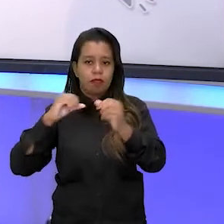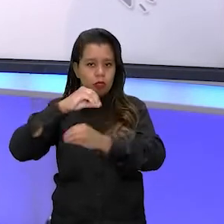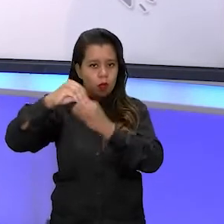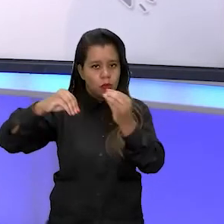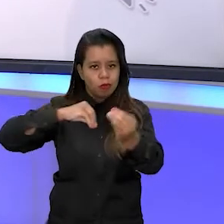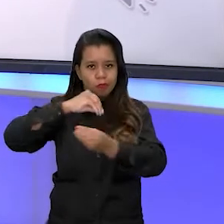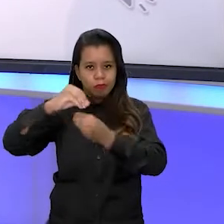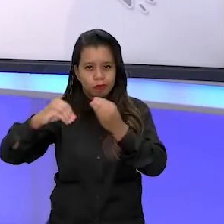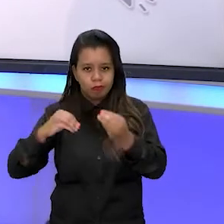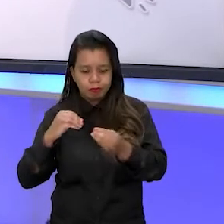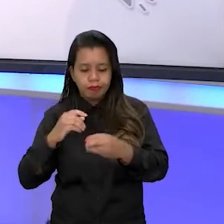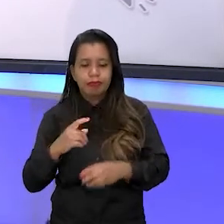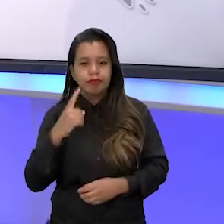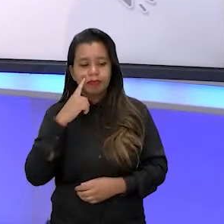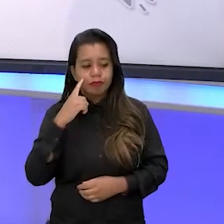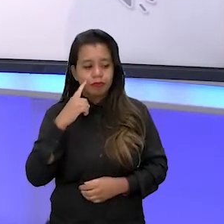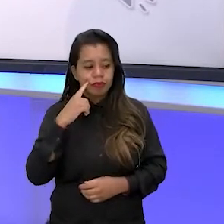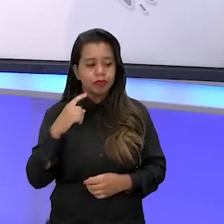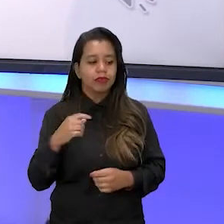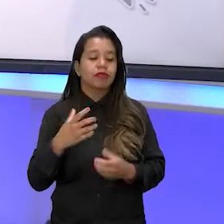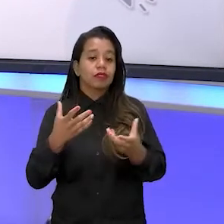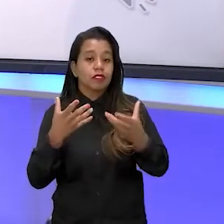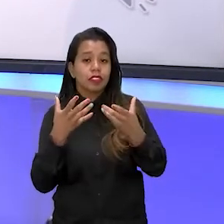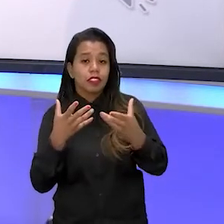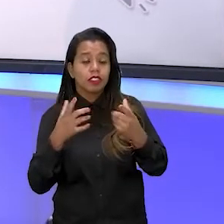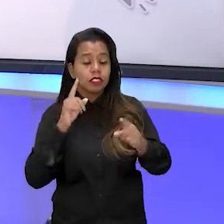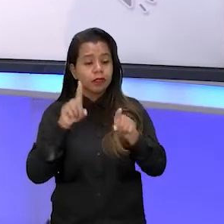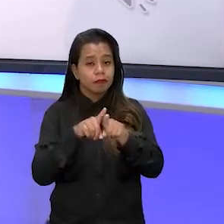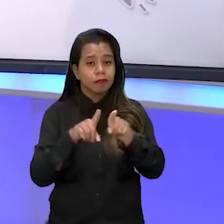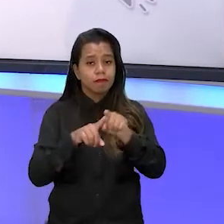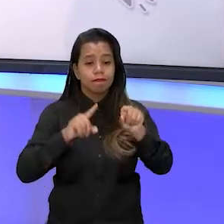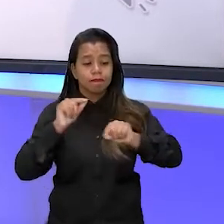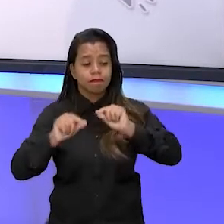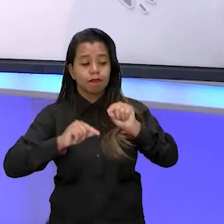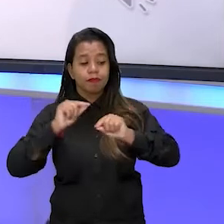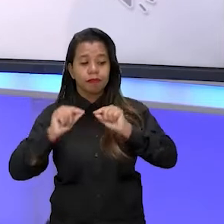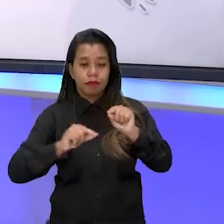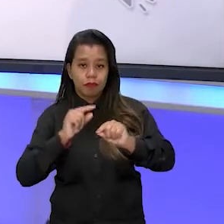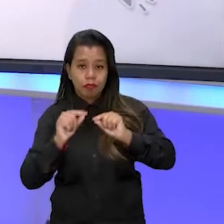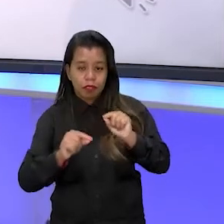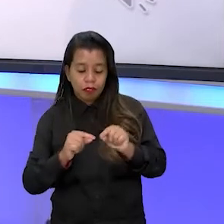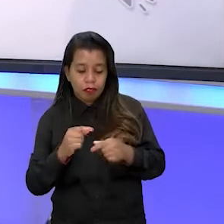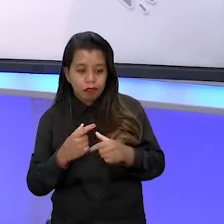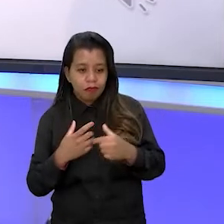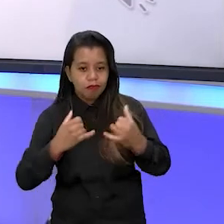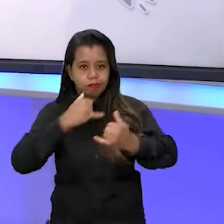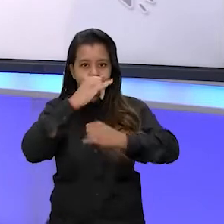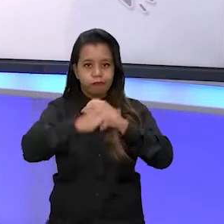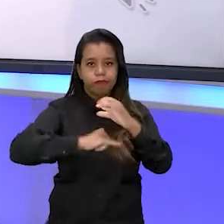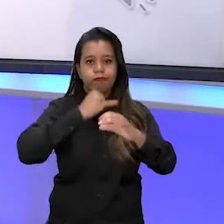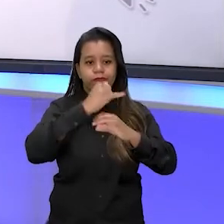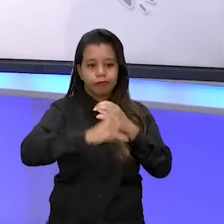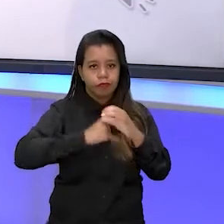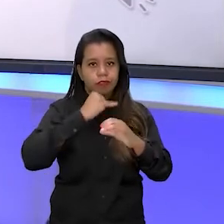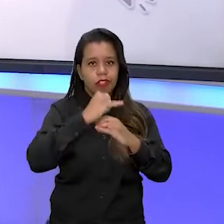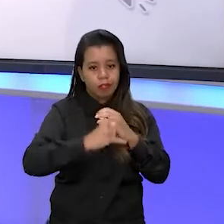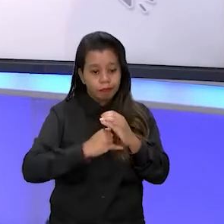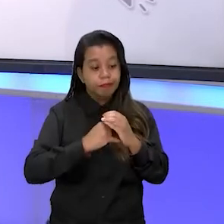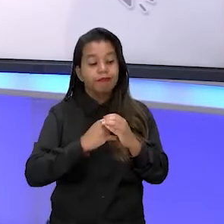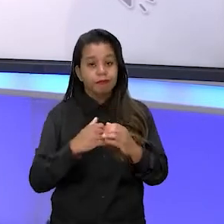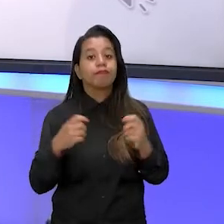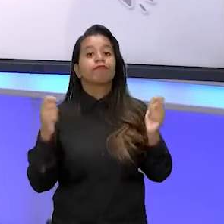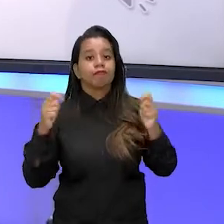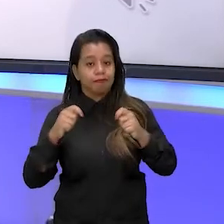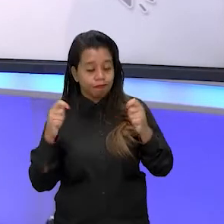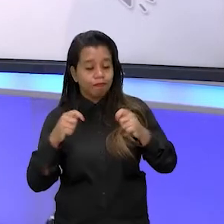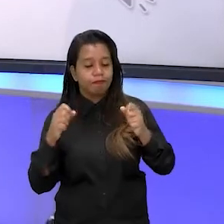elétrica em específico, né, a gente quer o movimento do elétron. E para o elétron movimentar, a gente fala de diferença de potencial, não é?